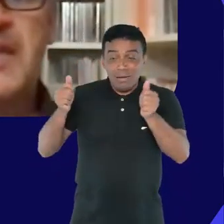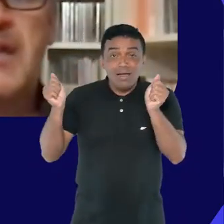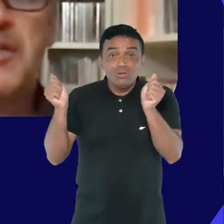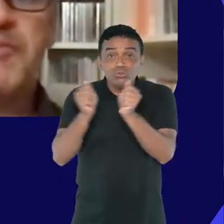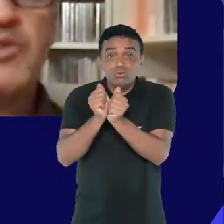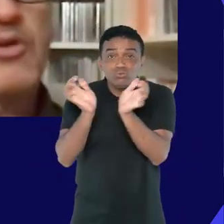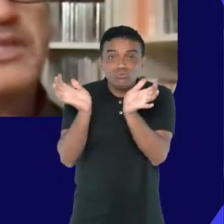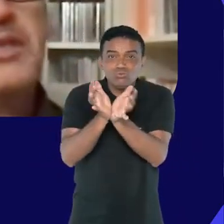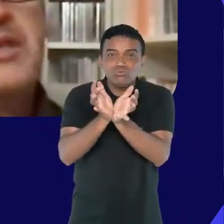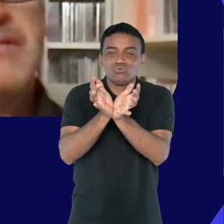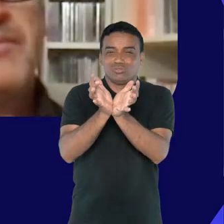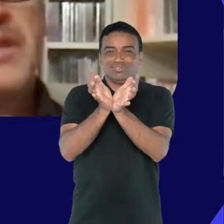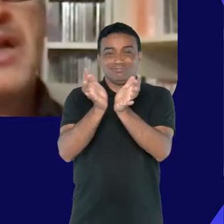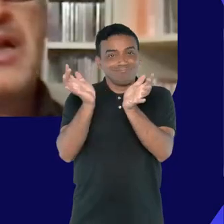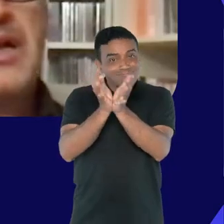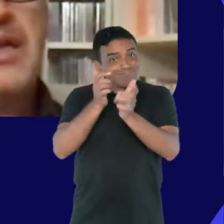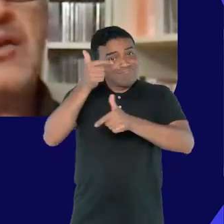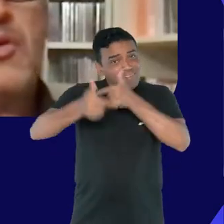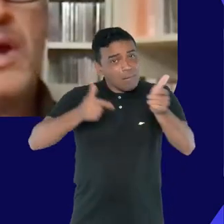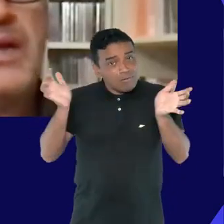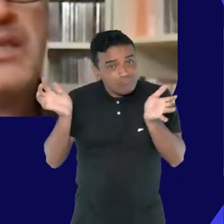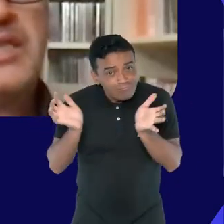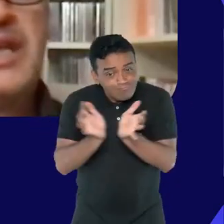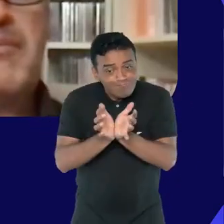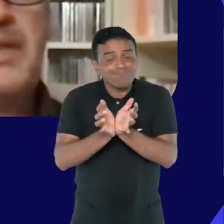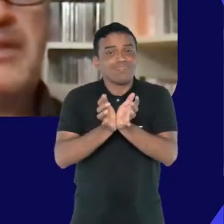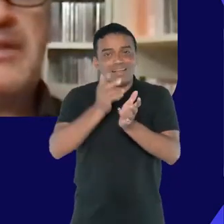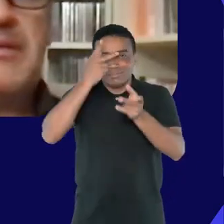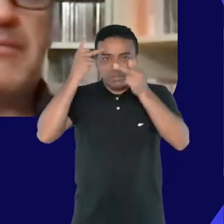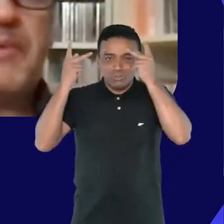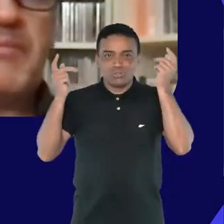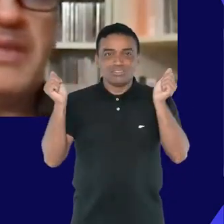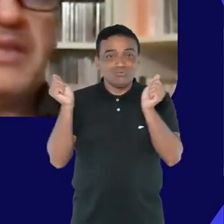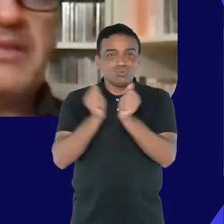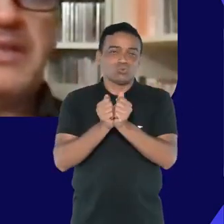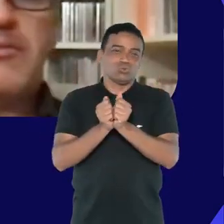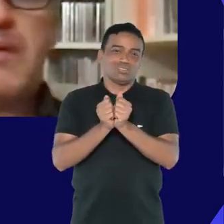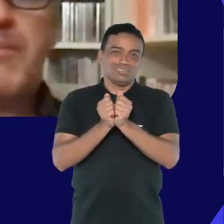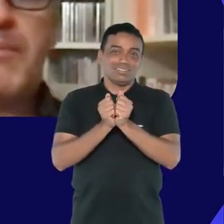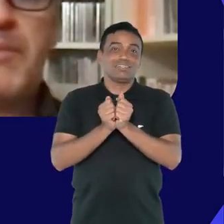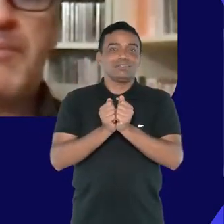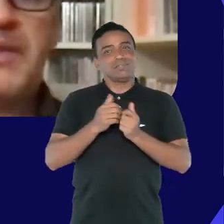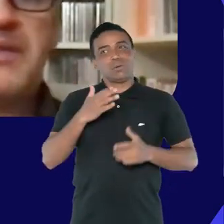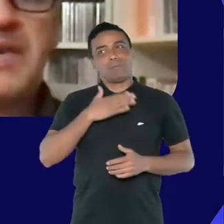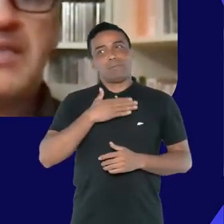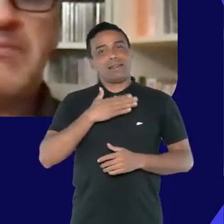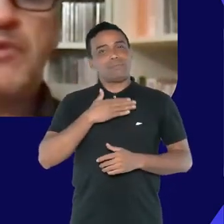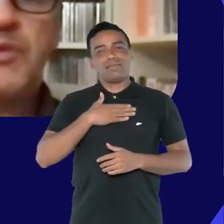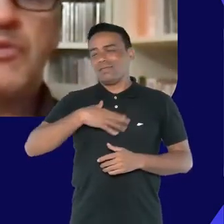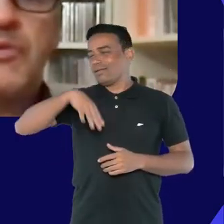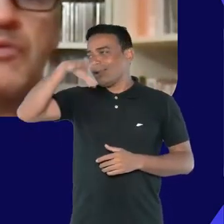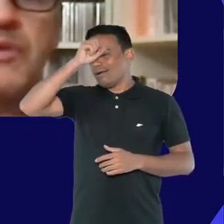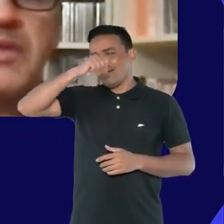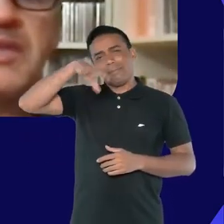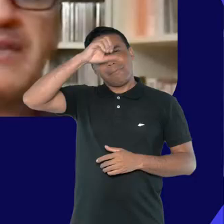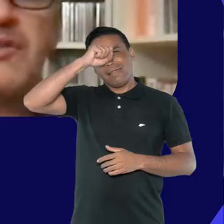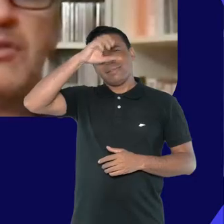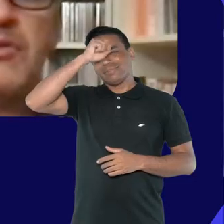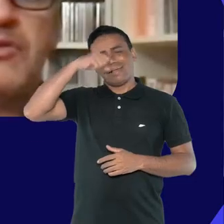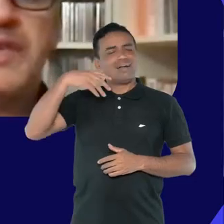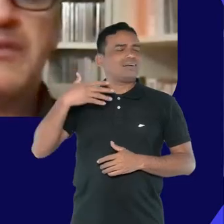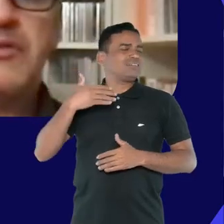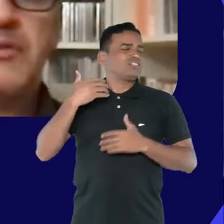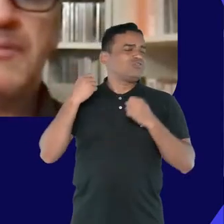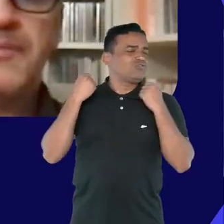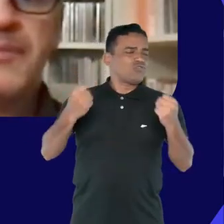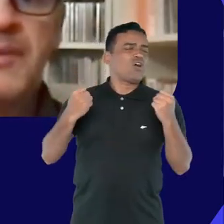de todas aquelas pessoas e com elas realmente para mim tem sido uma aprendizagem muito intensa